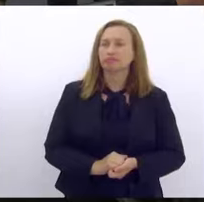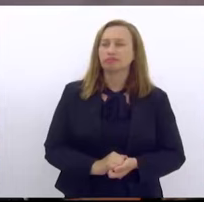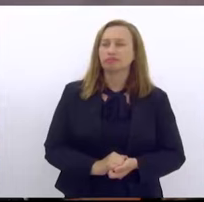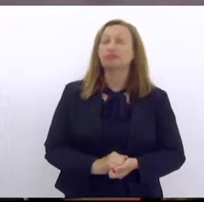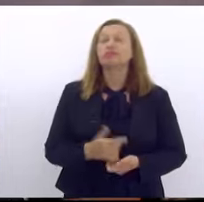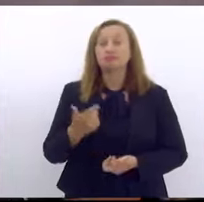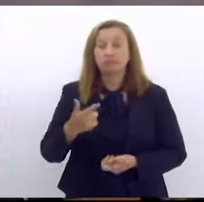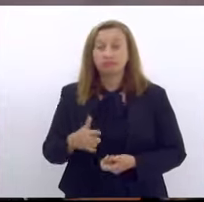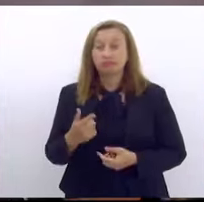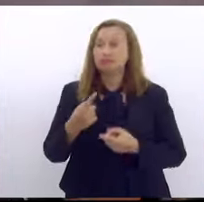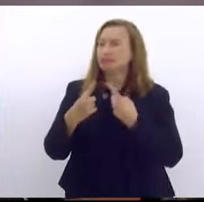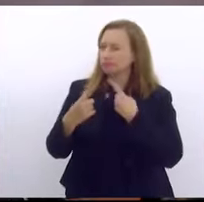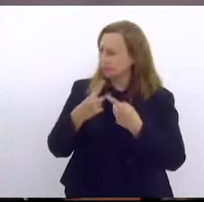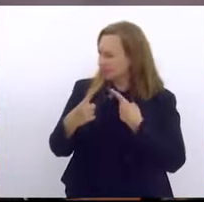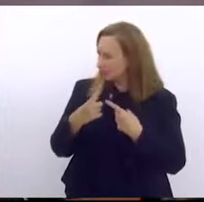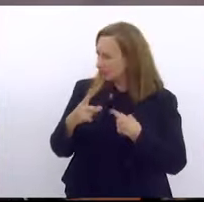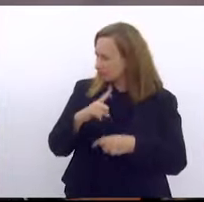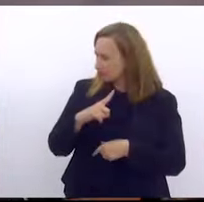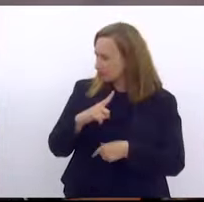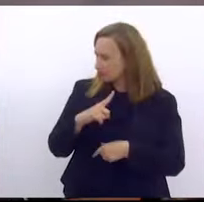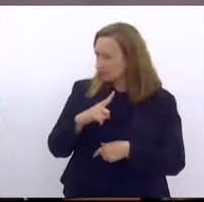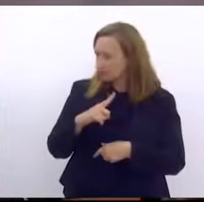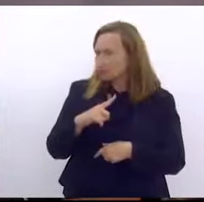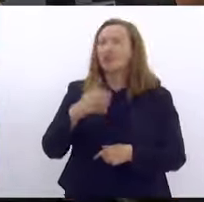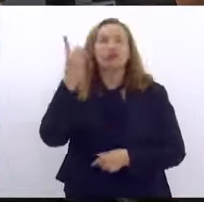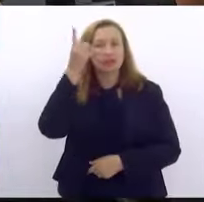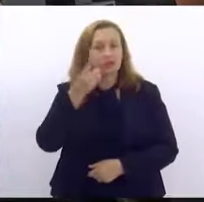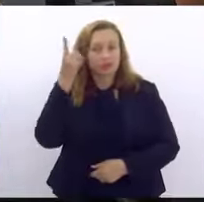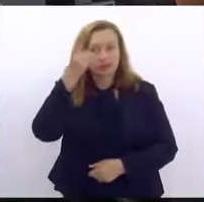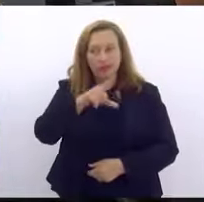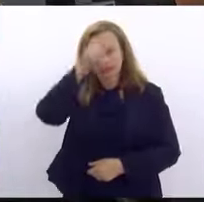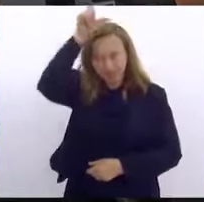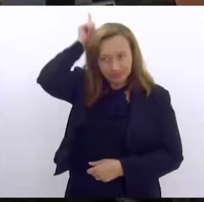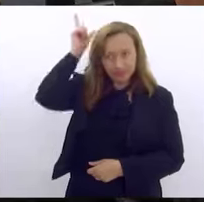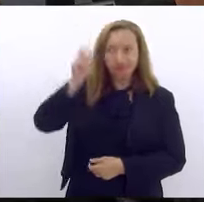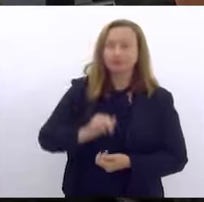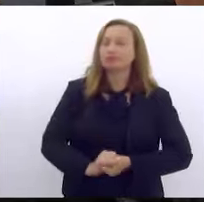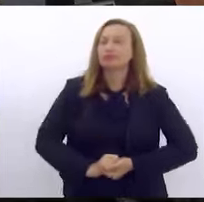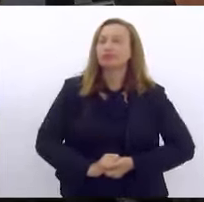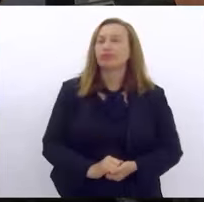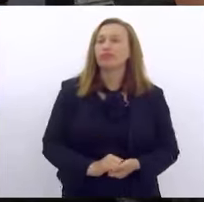Mais alguém para discutir? Deputado Luiz Paulo, por favor.